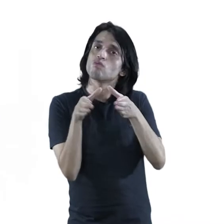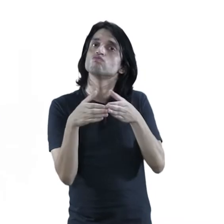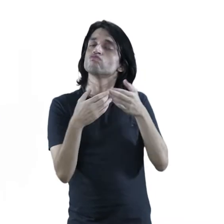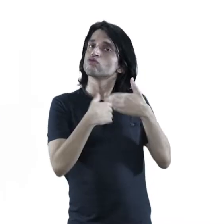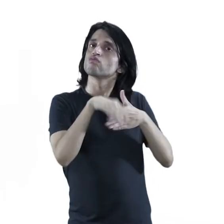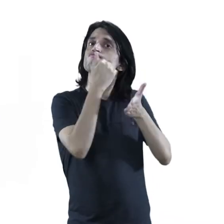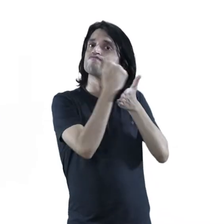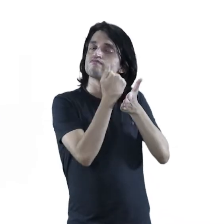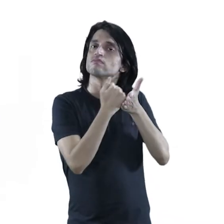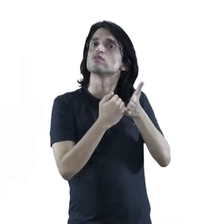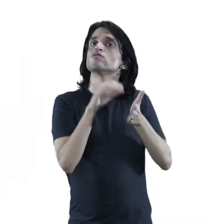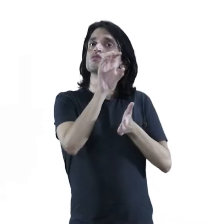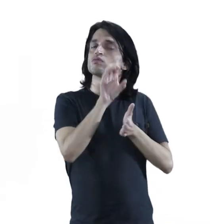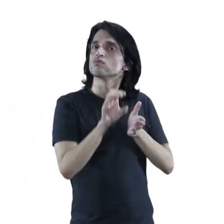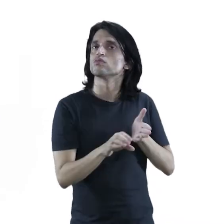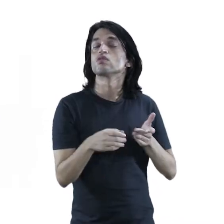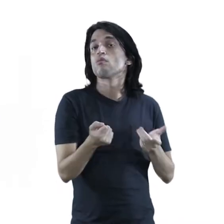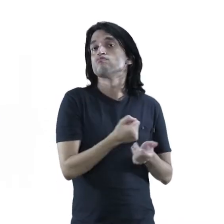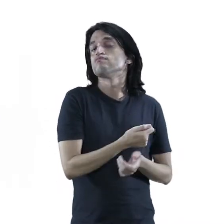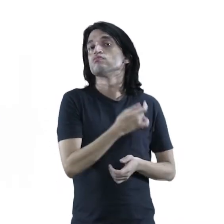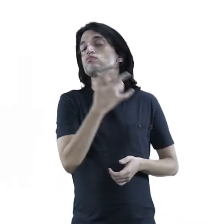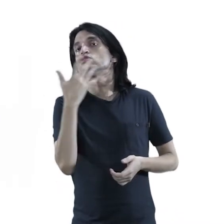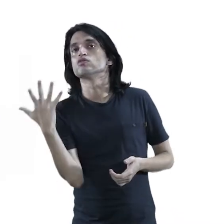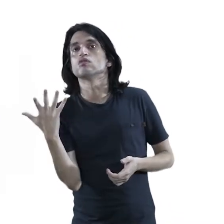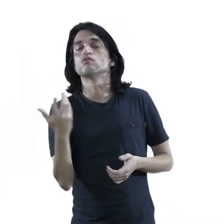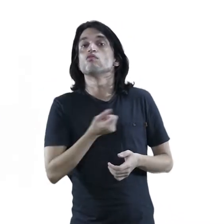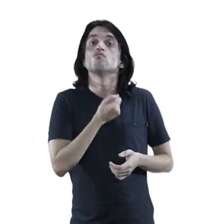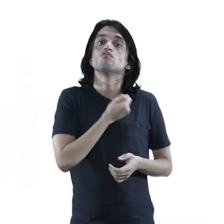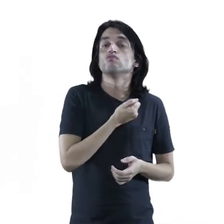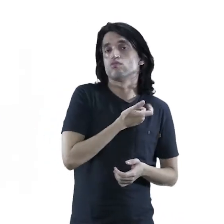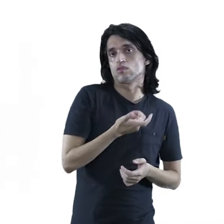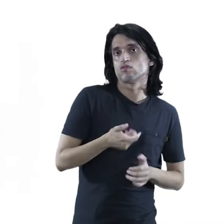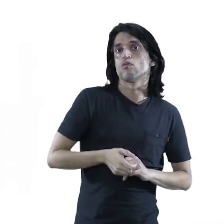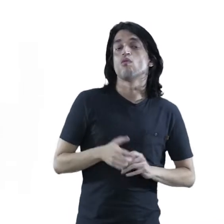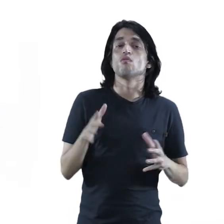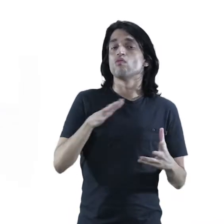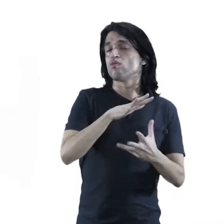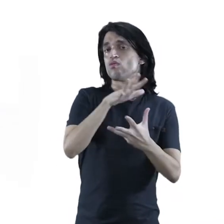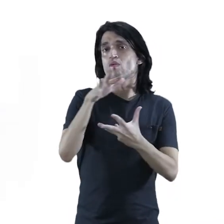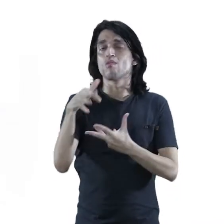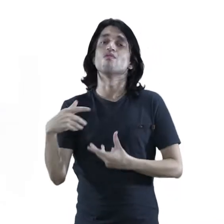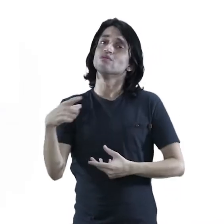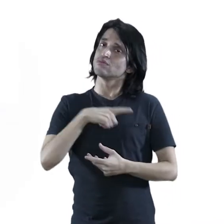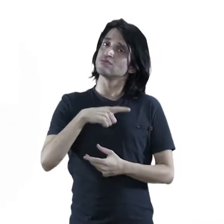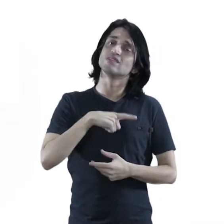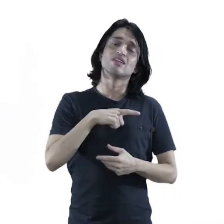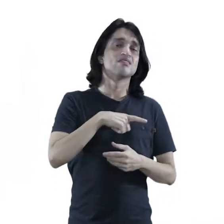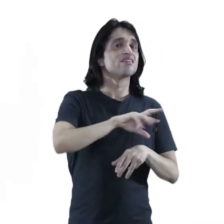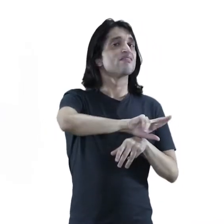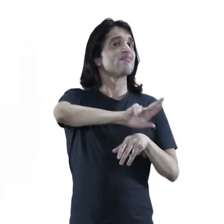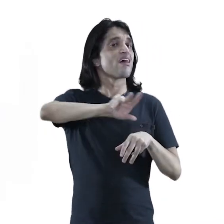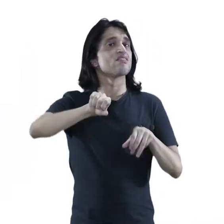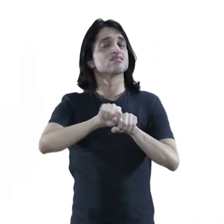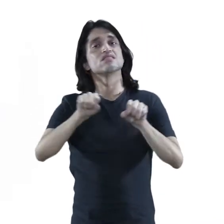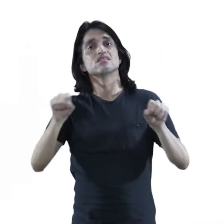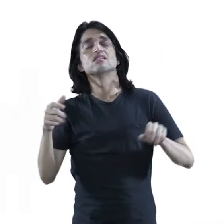de símbolos que são associados a uma determinada quantidade, ou seja, a um número. No mundo existiram vários